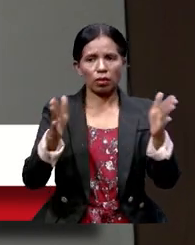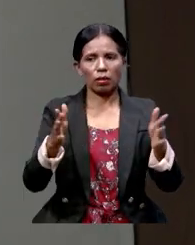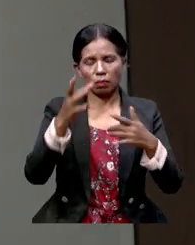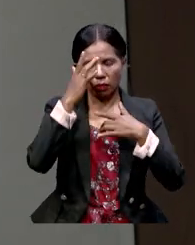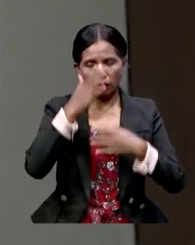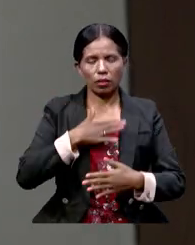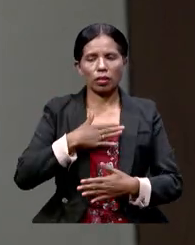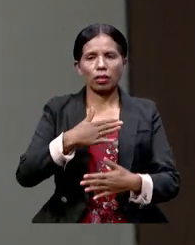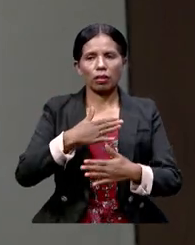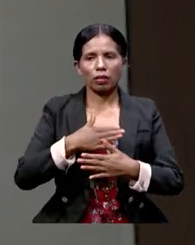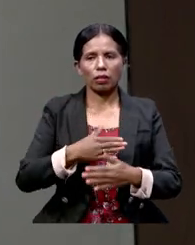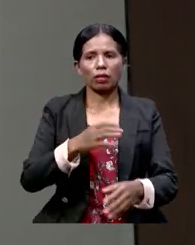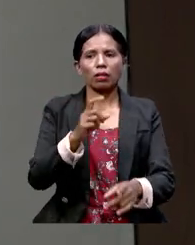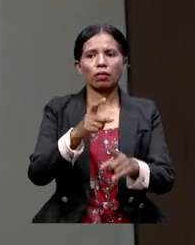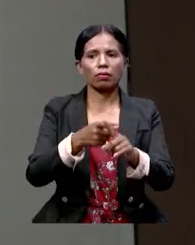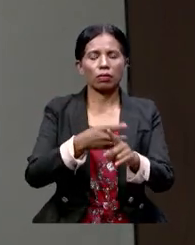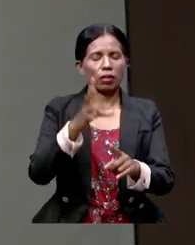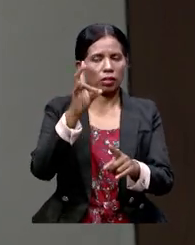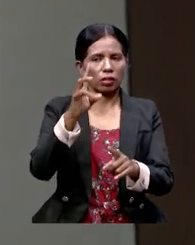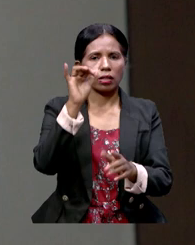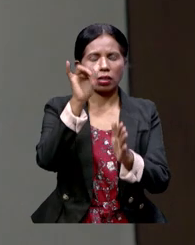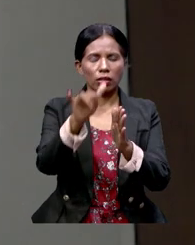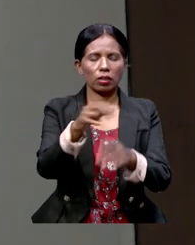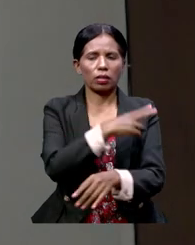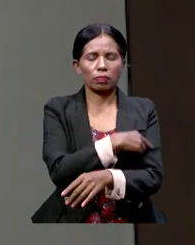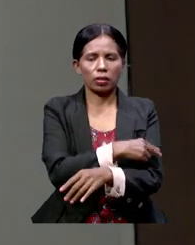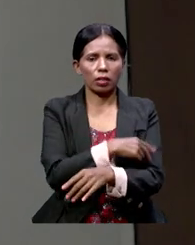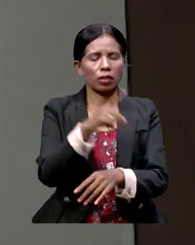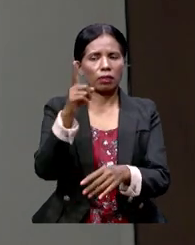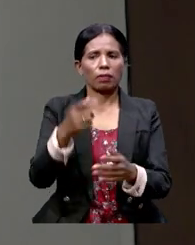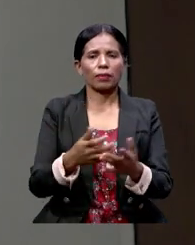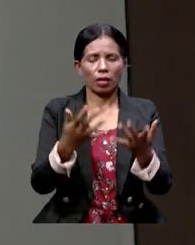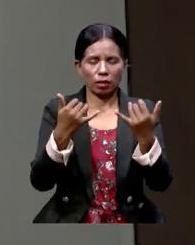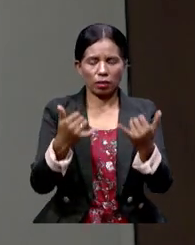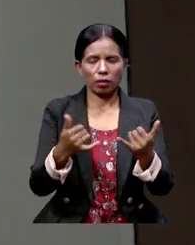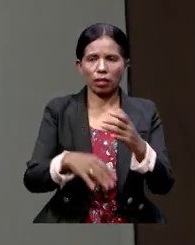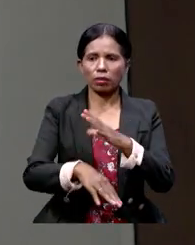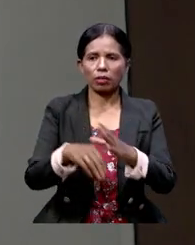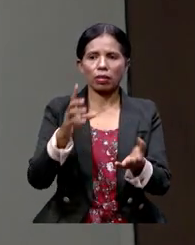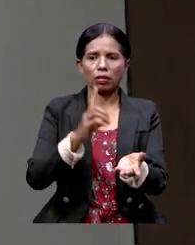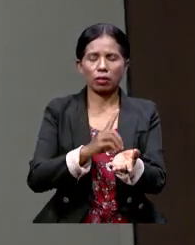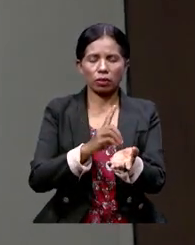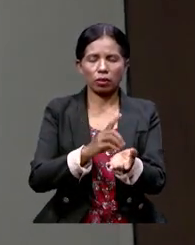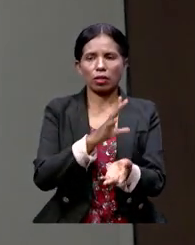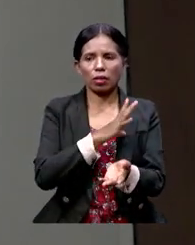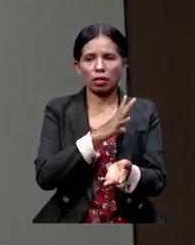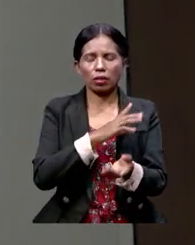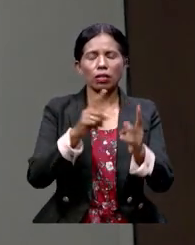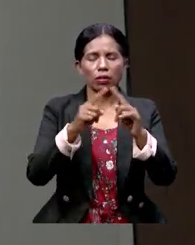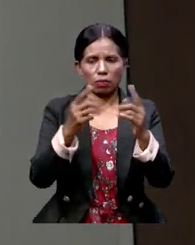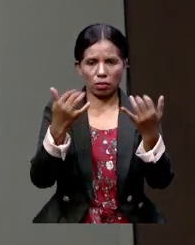is maksusar det mabe kuaze fulang hito na ni hela hospital na ba i agora ni atu sai doktor yang hengla to